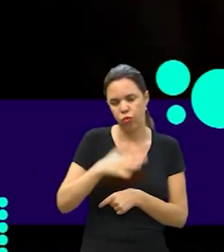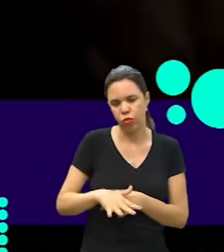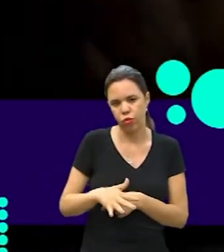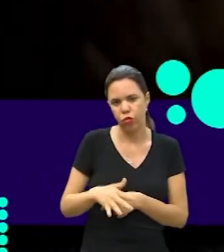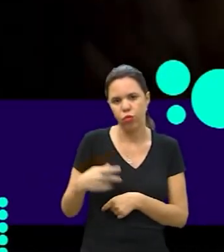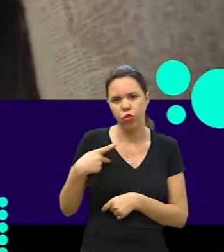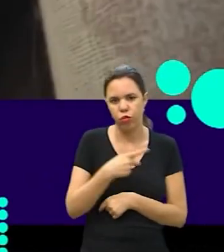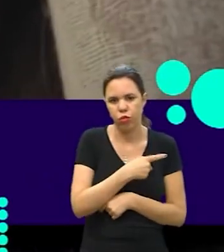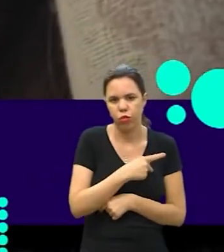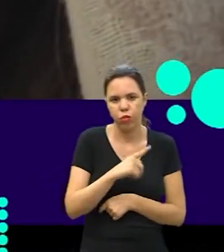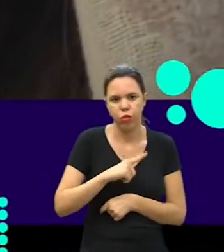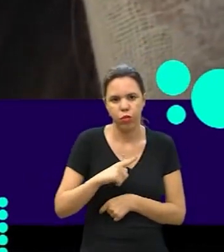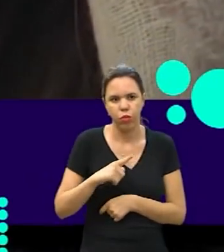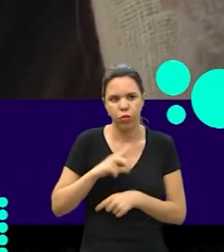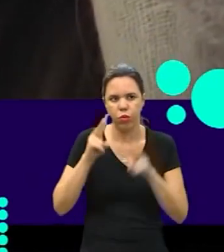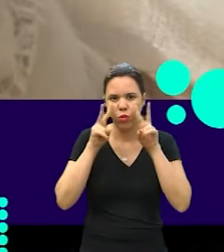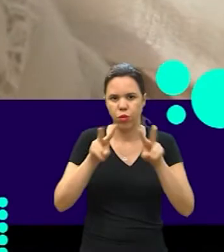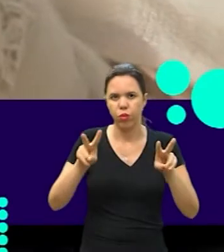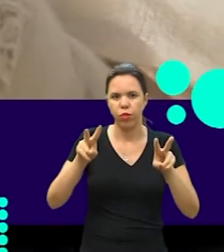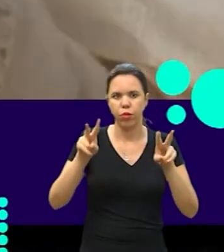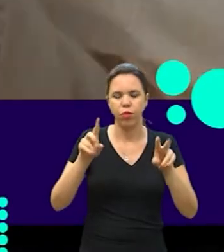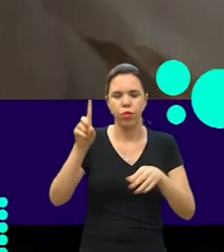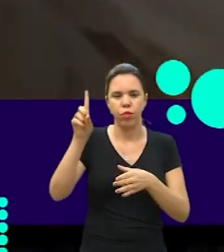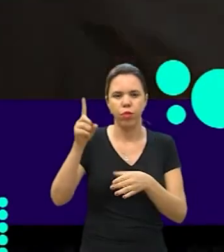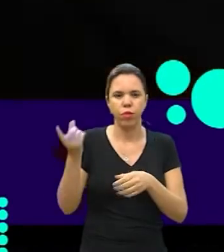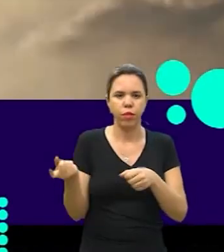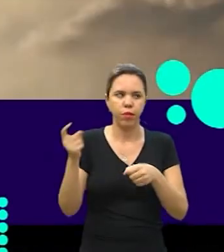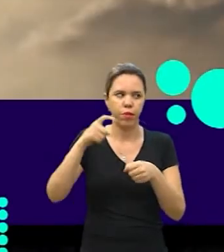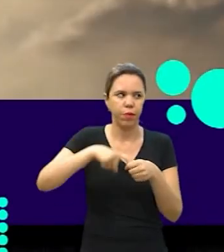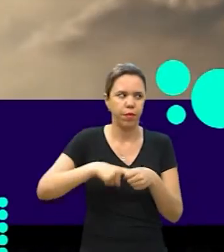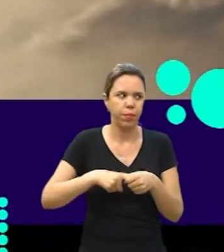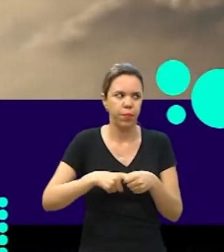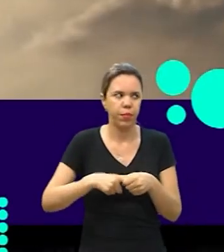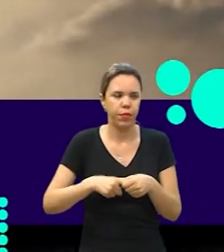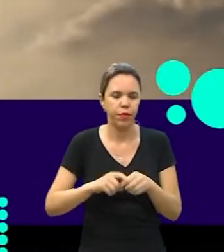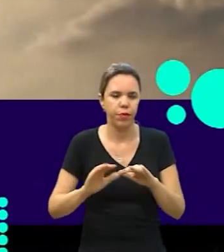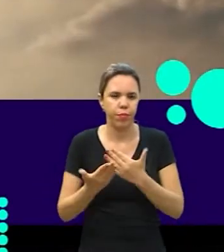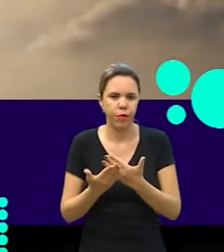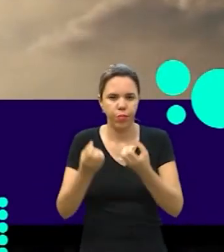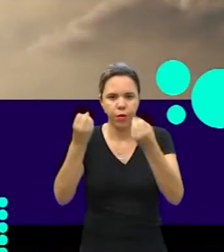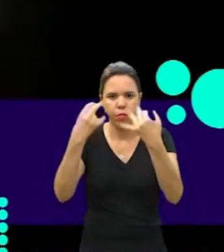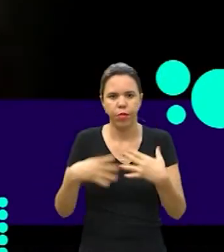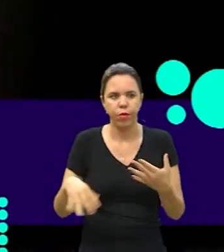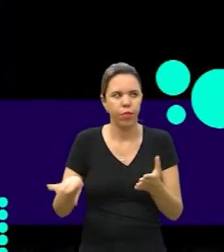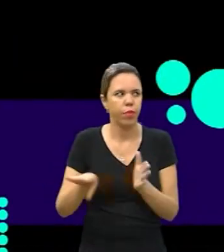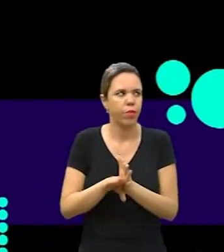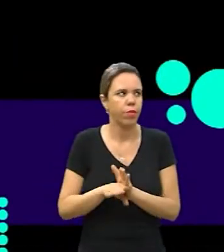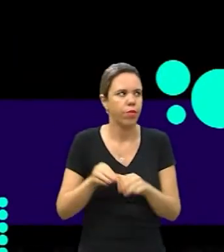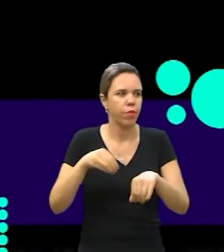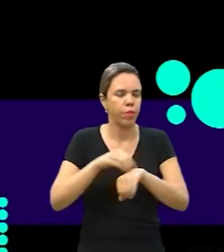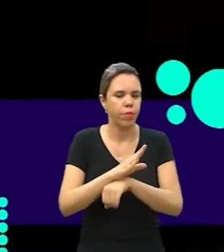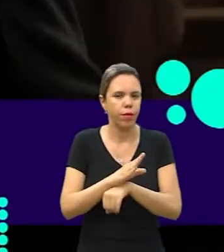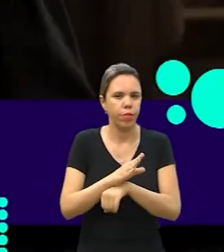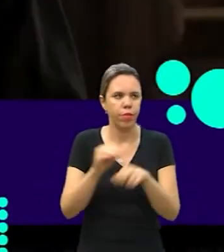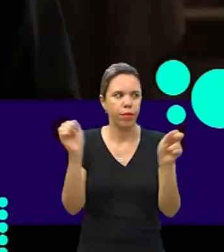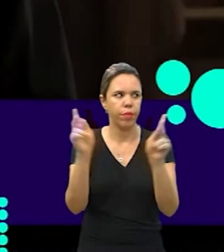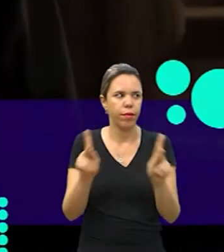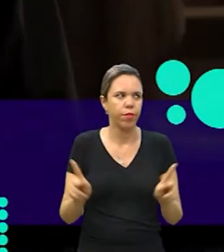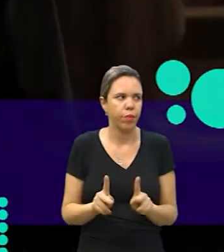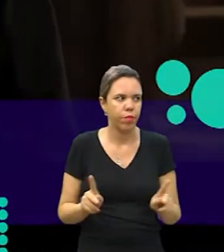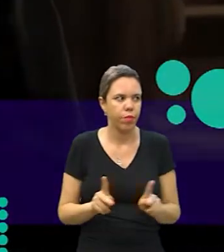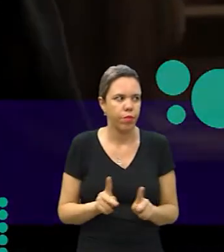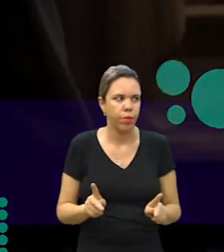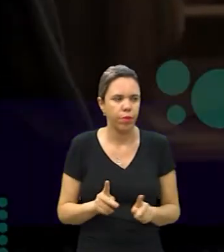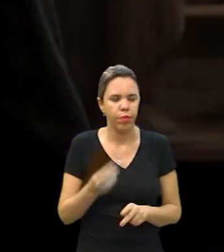pequenos pastores que tiveram uma visão divina. Ao retornarem para a aldeia, contaram que receberam uma mensagem de paz